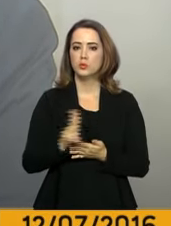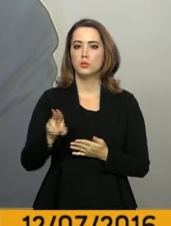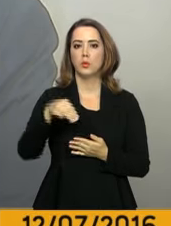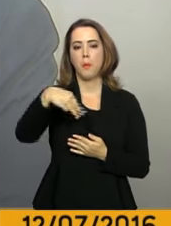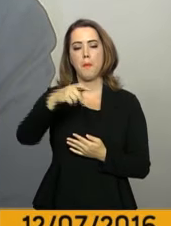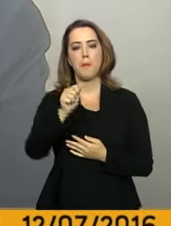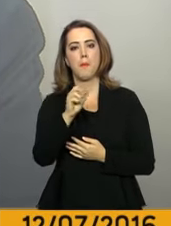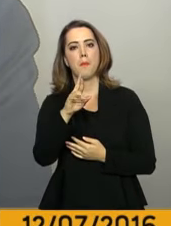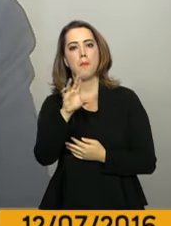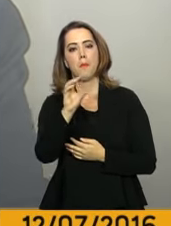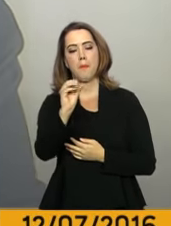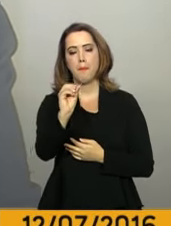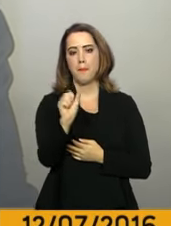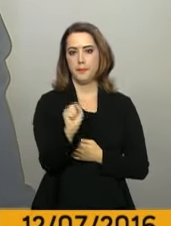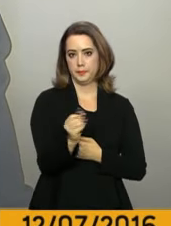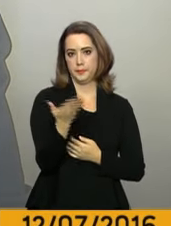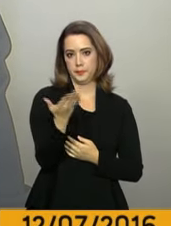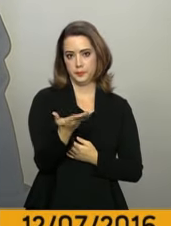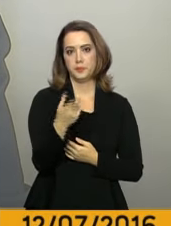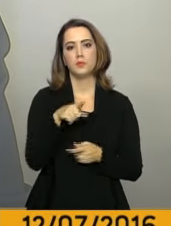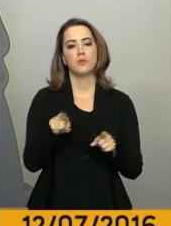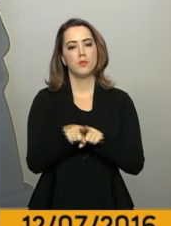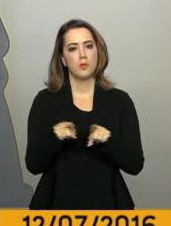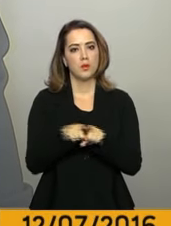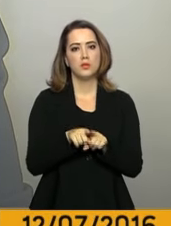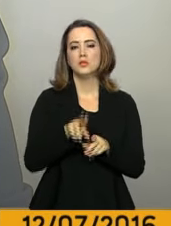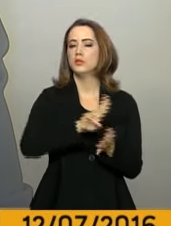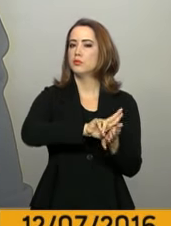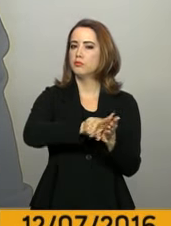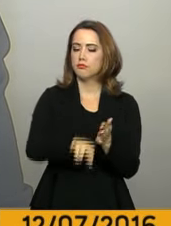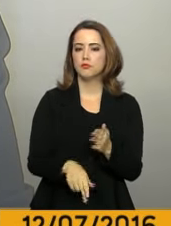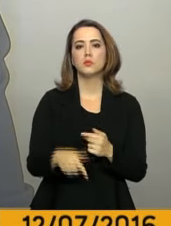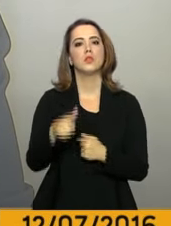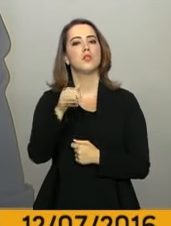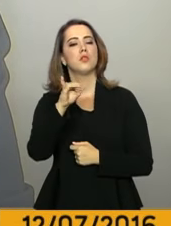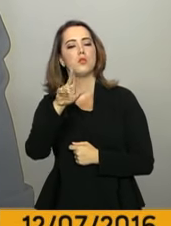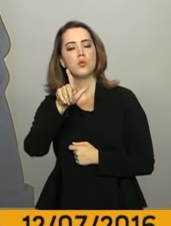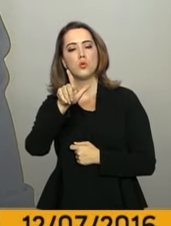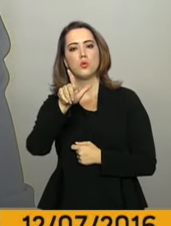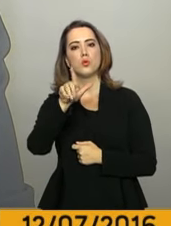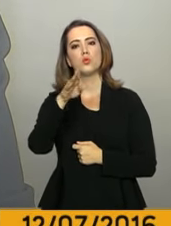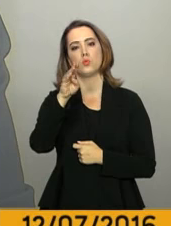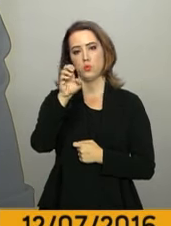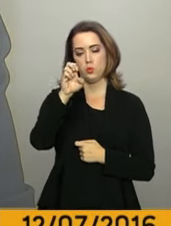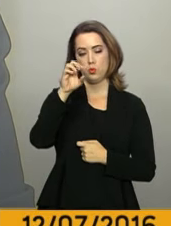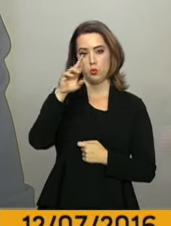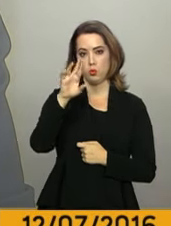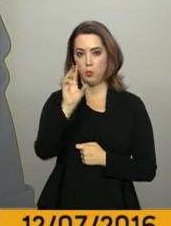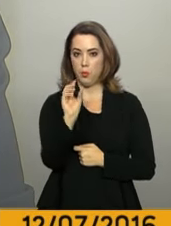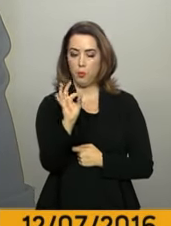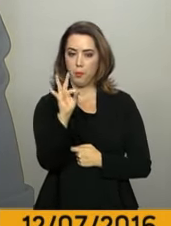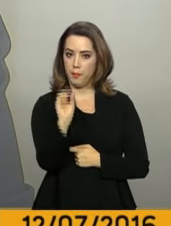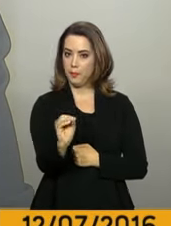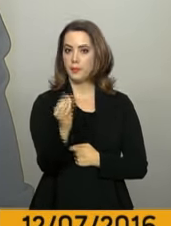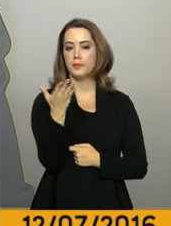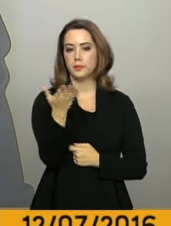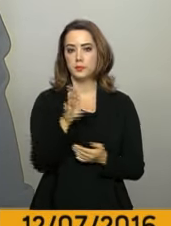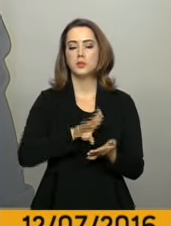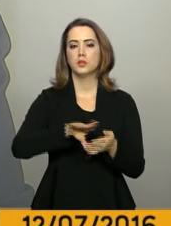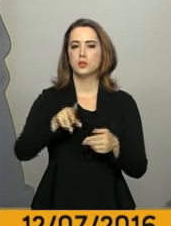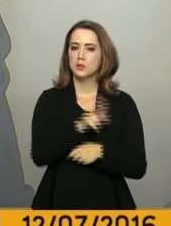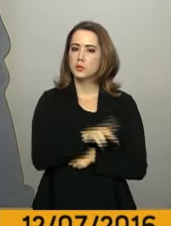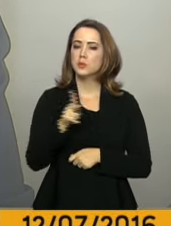do Parlamento naturalmente O blairo majo o Gilberto Cassab o gedel que esteve aqui o nosso presidente da